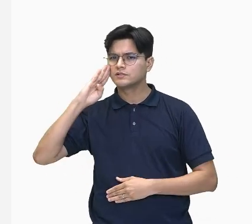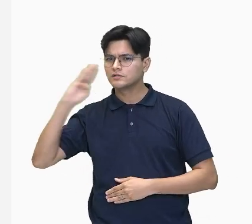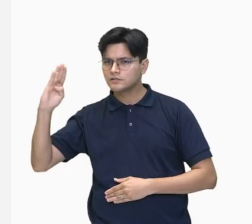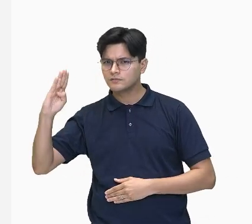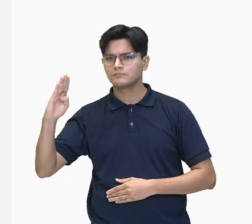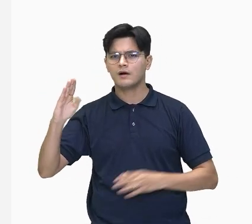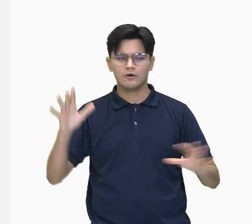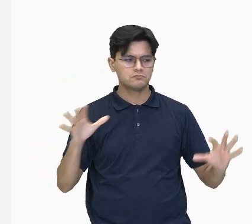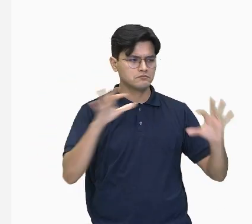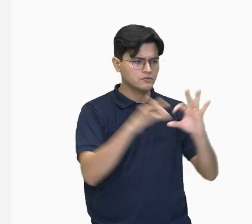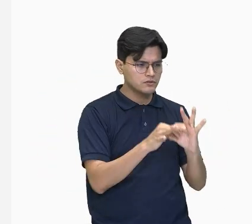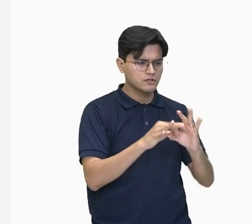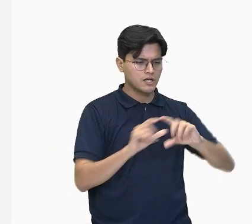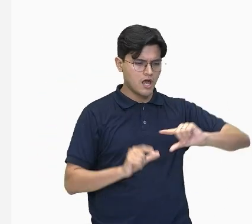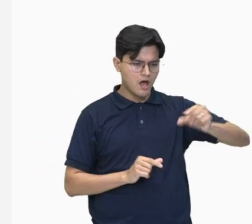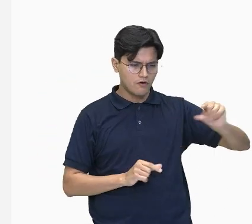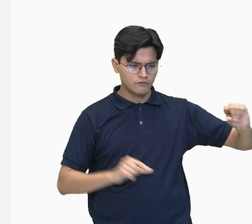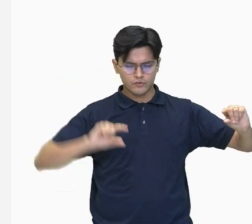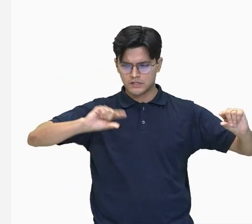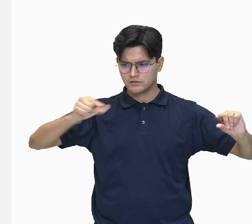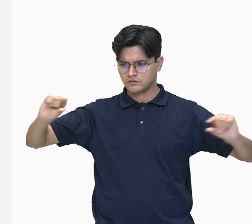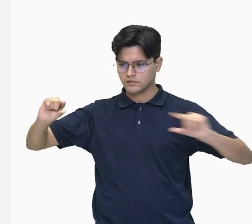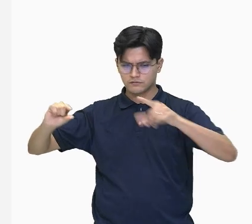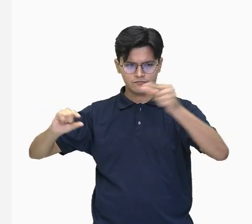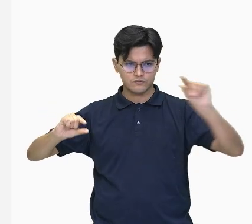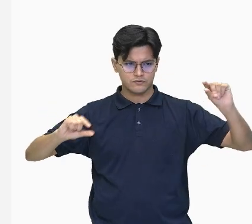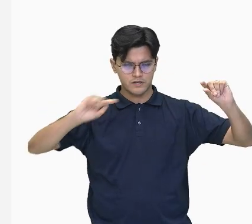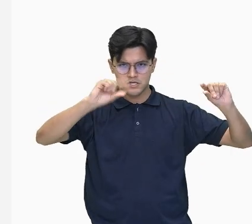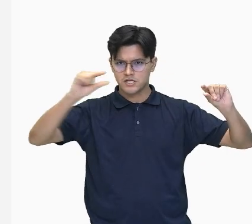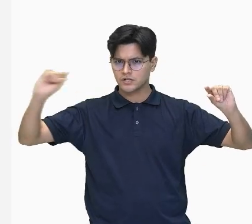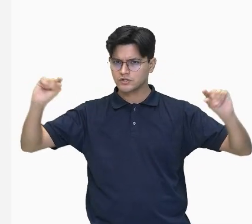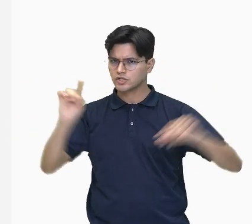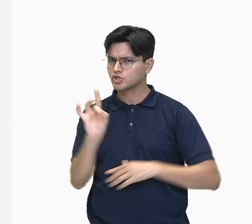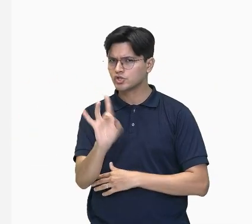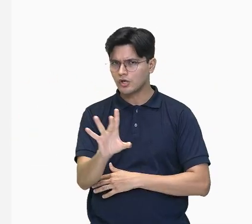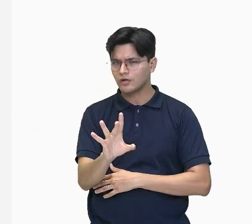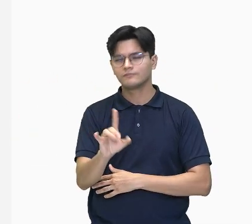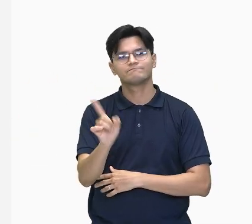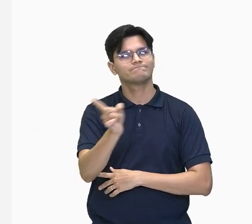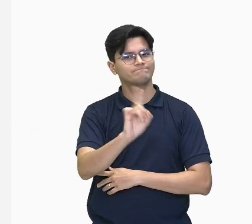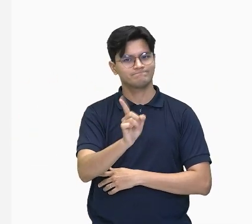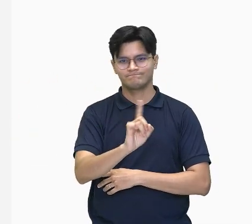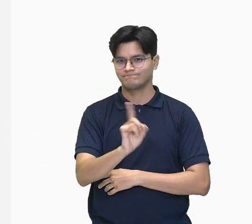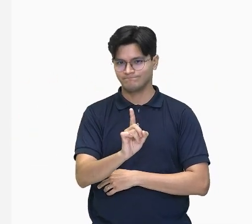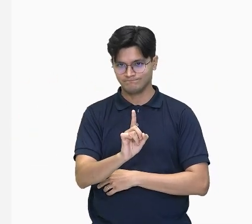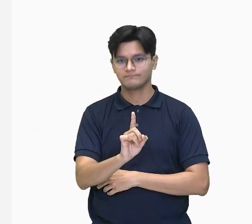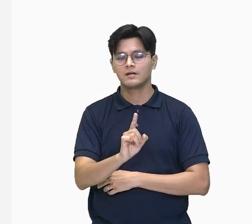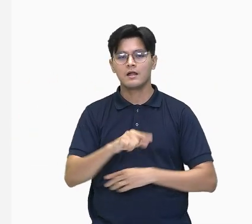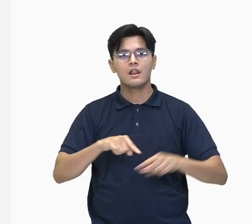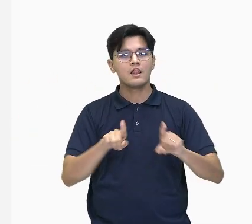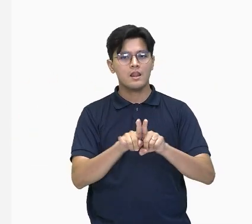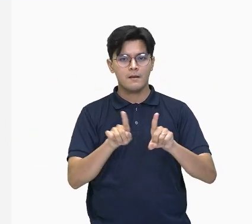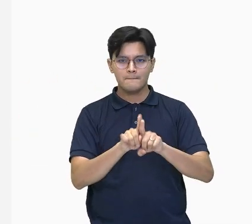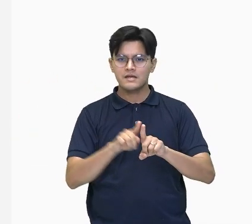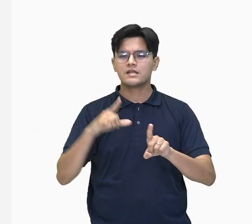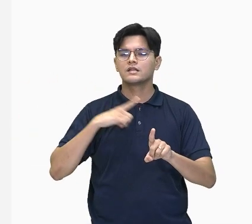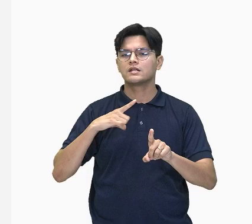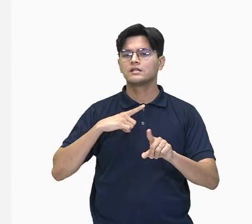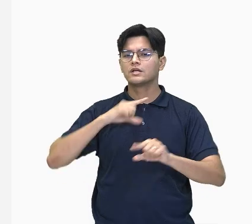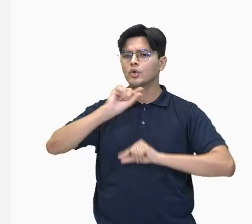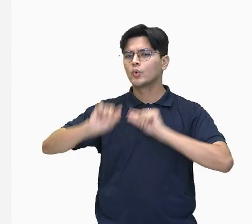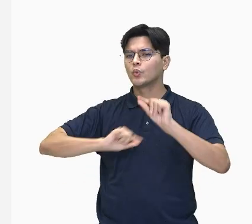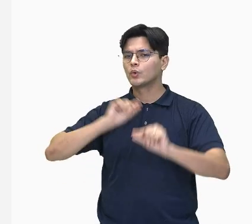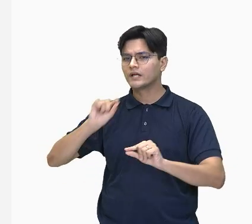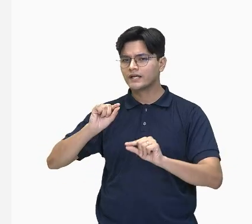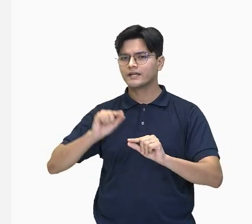seus afluentes, não apenas pelo Amazonas e seus inúmeros rios afluentes, mas a bacia amazônica também